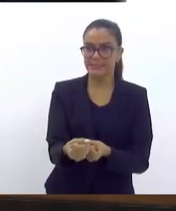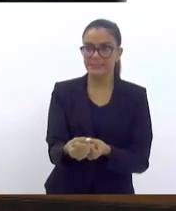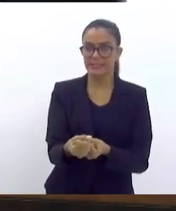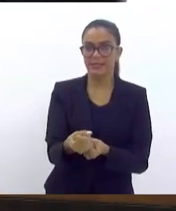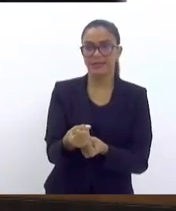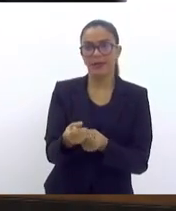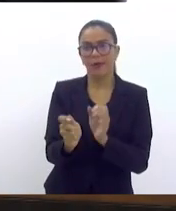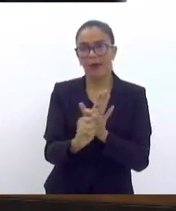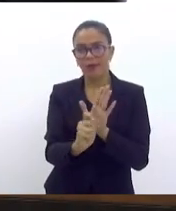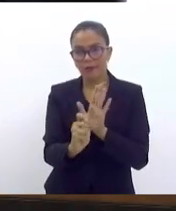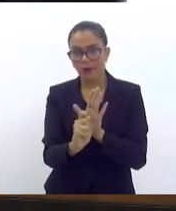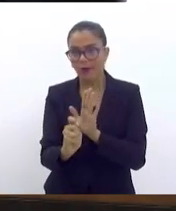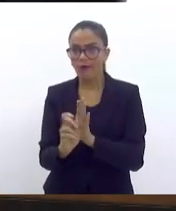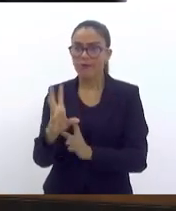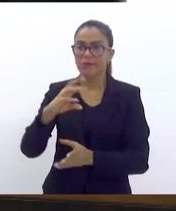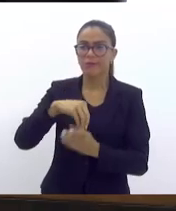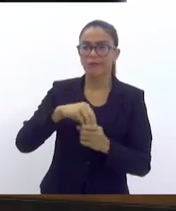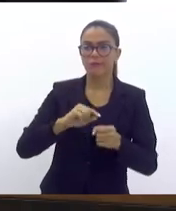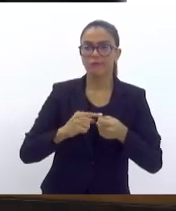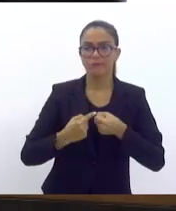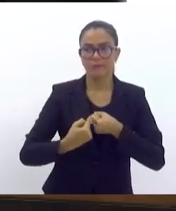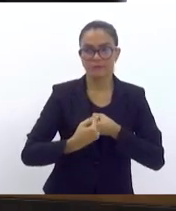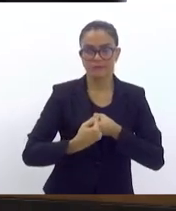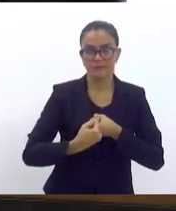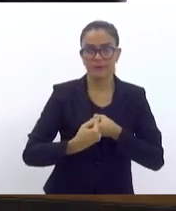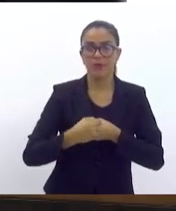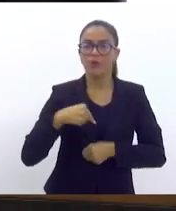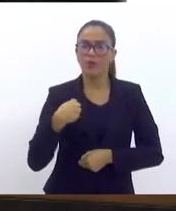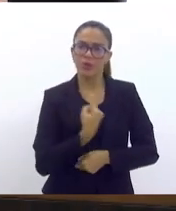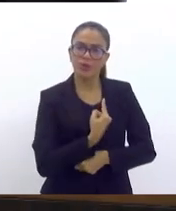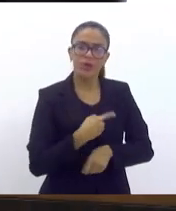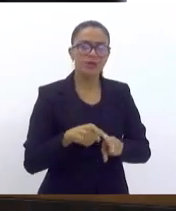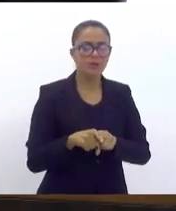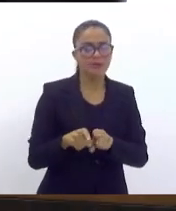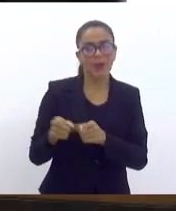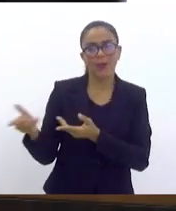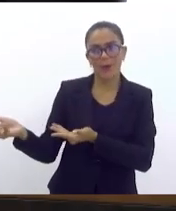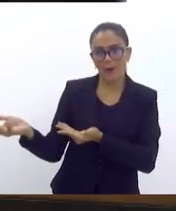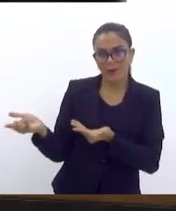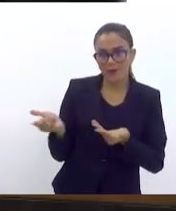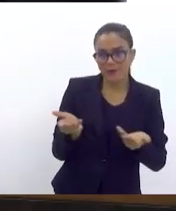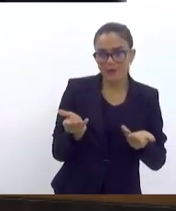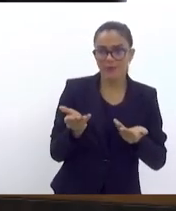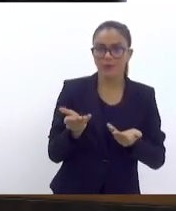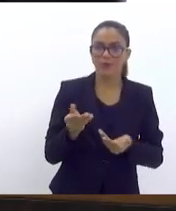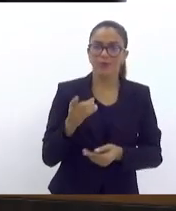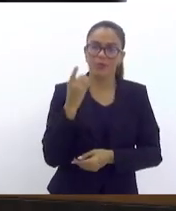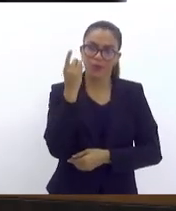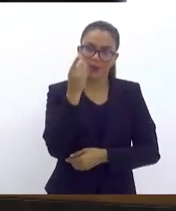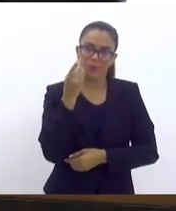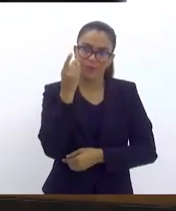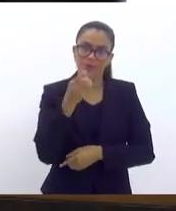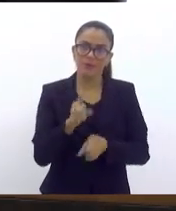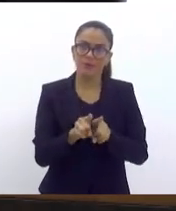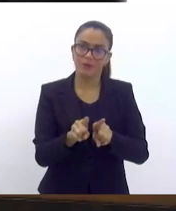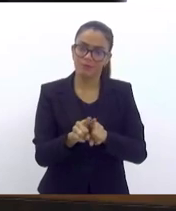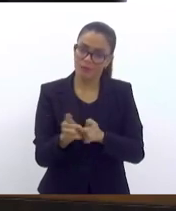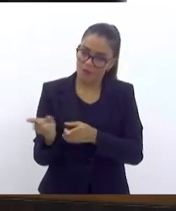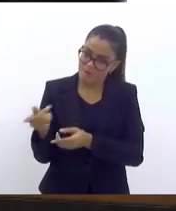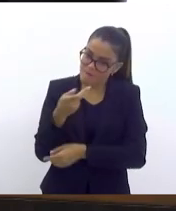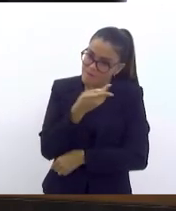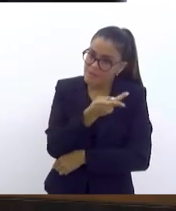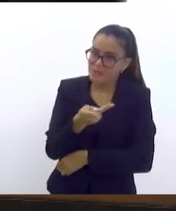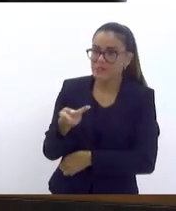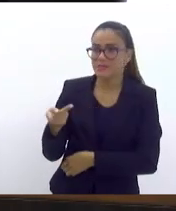as drogas no nosso município e nós convidamos o nosso Deputado também aí a nossa